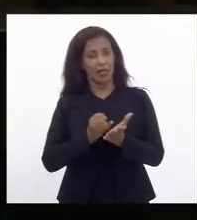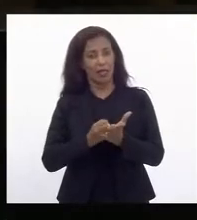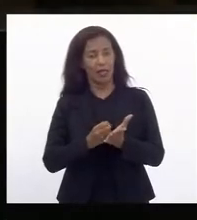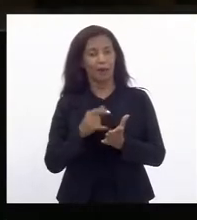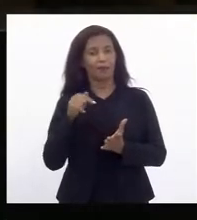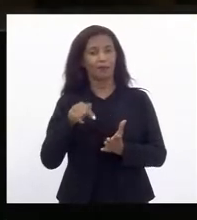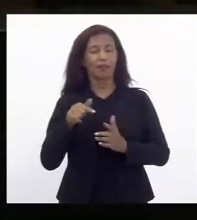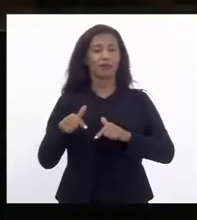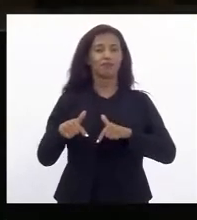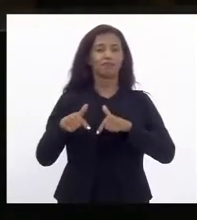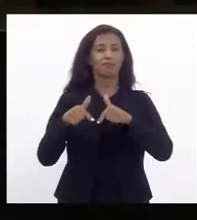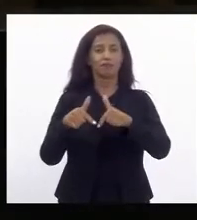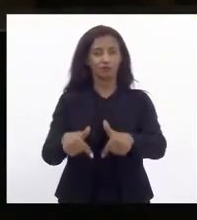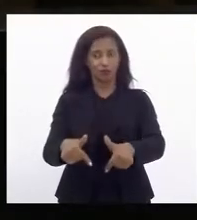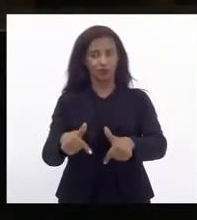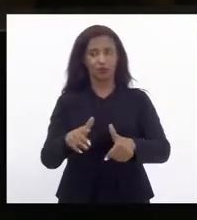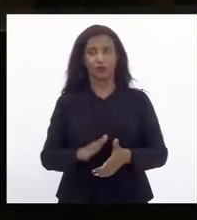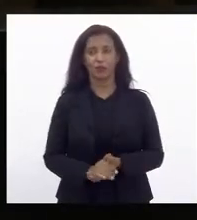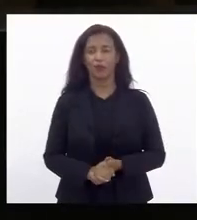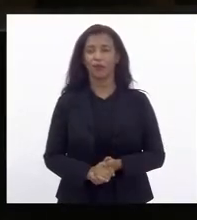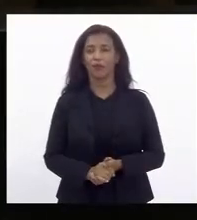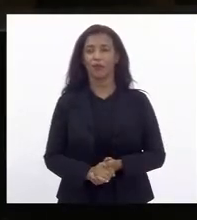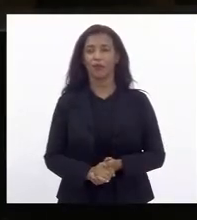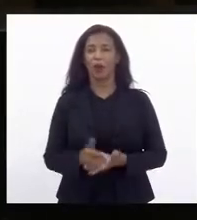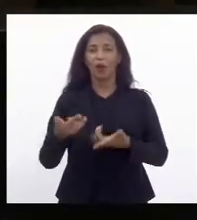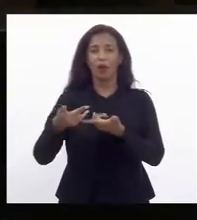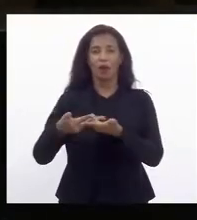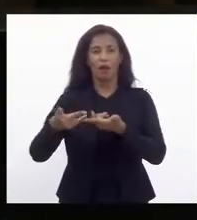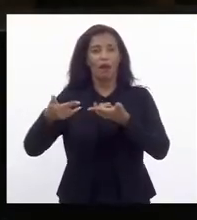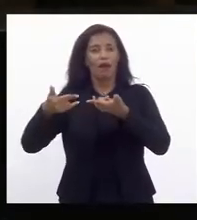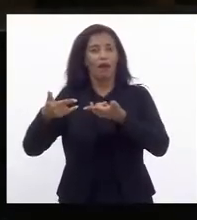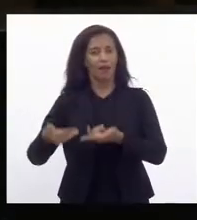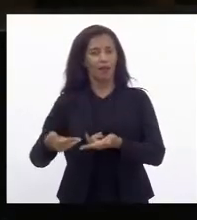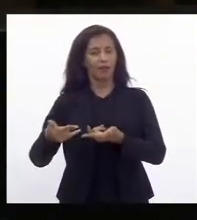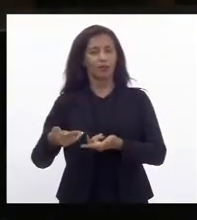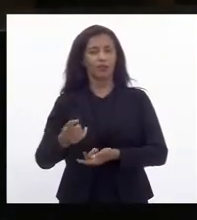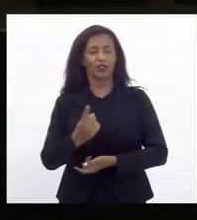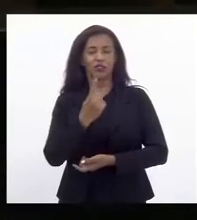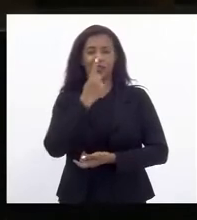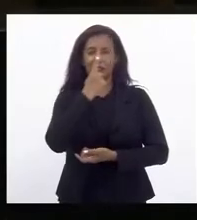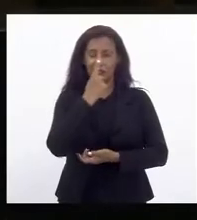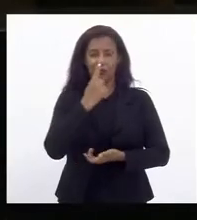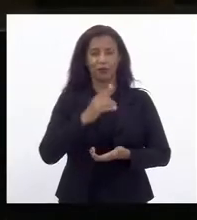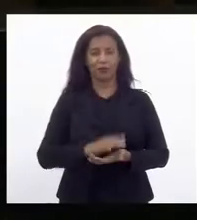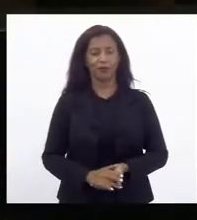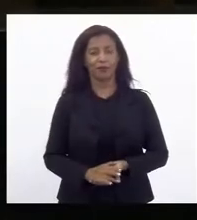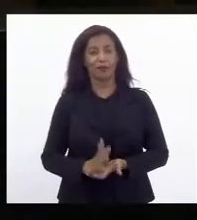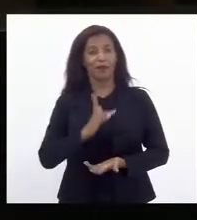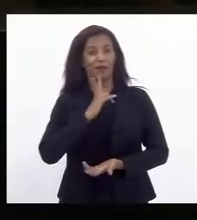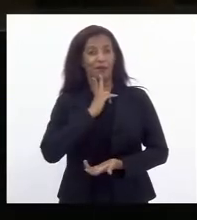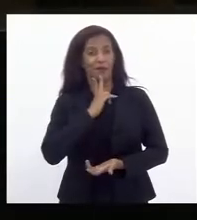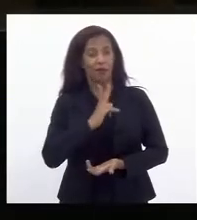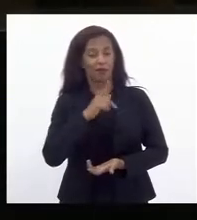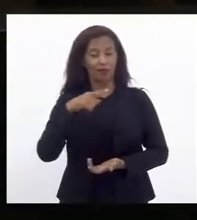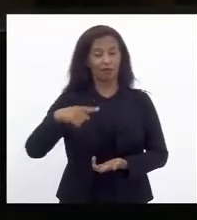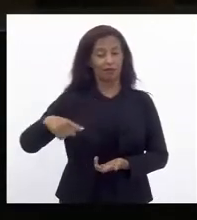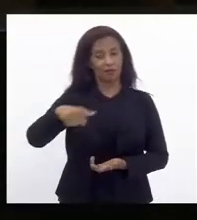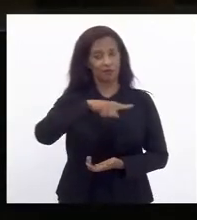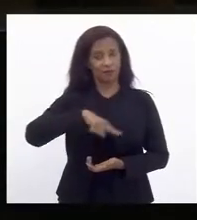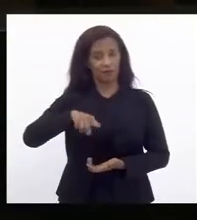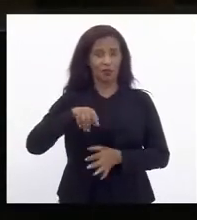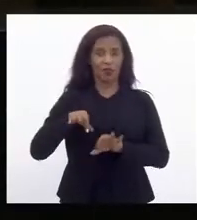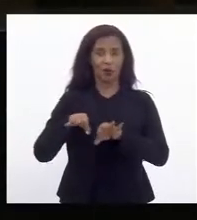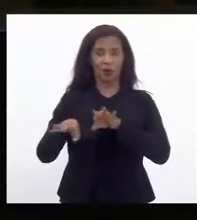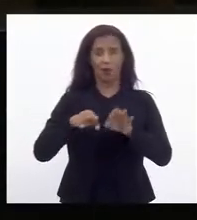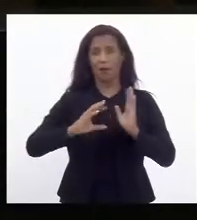nas operações realizadas com absorventes íntimos. Para dizer para vocês que esse é um